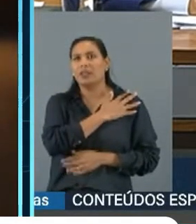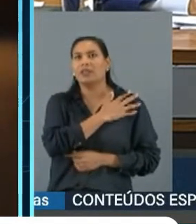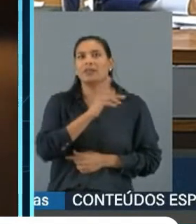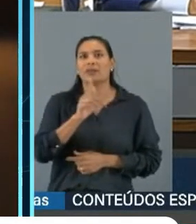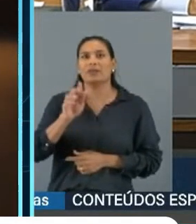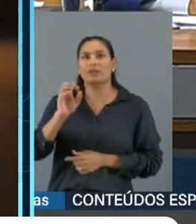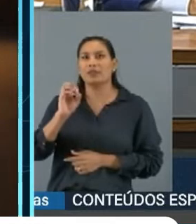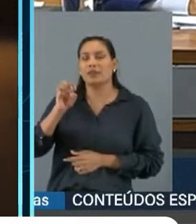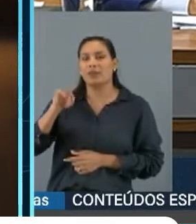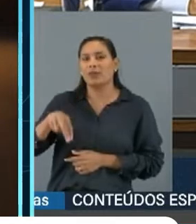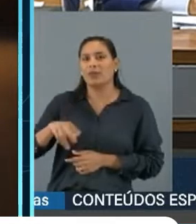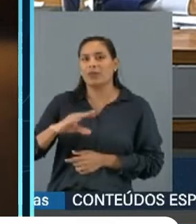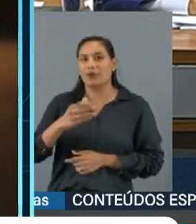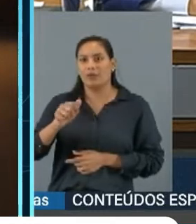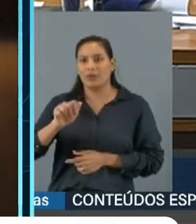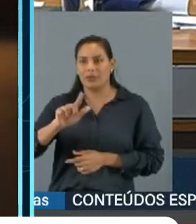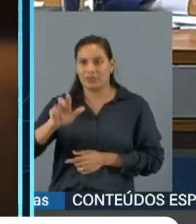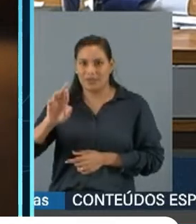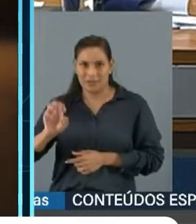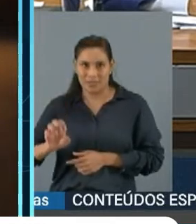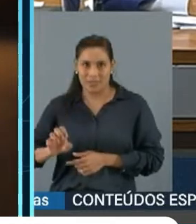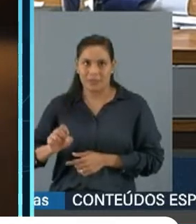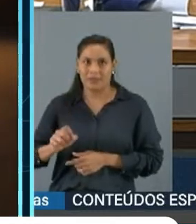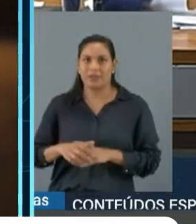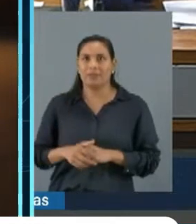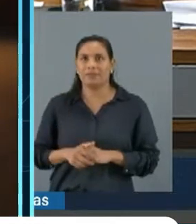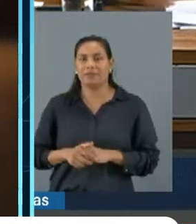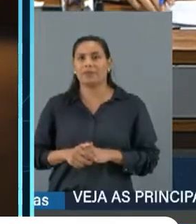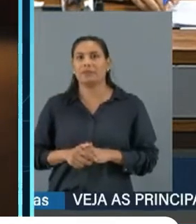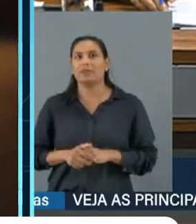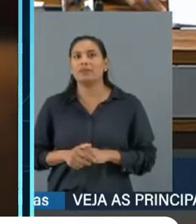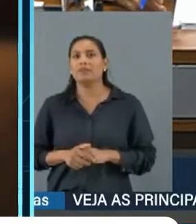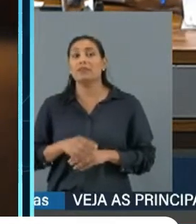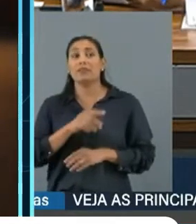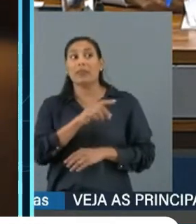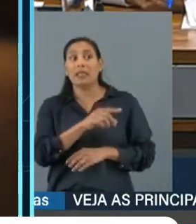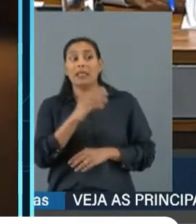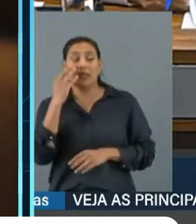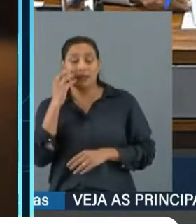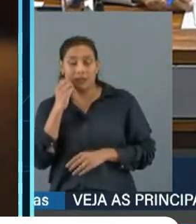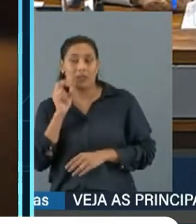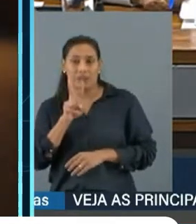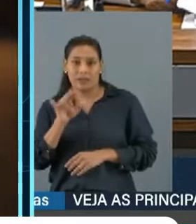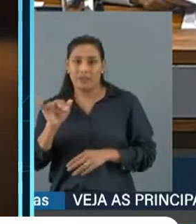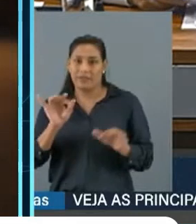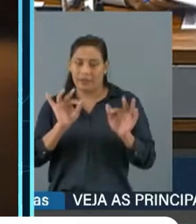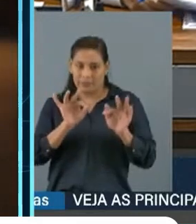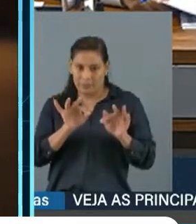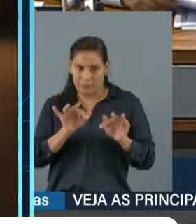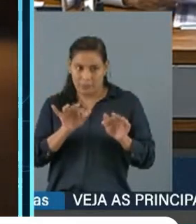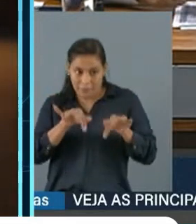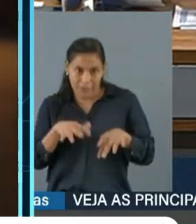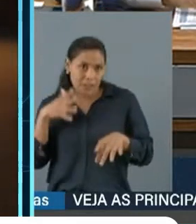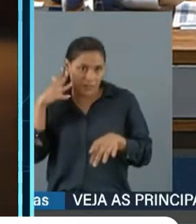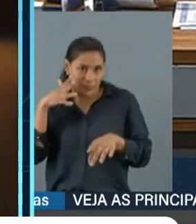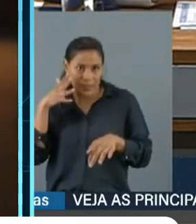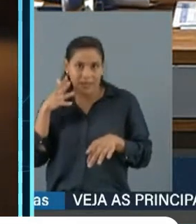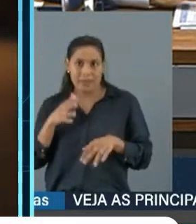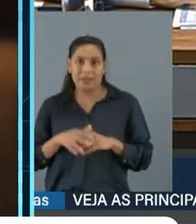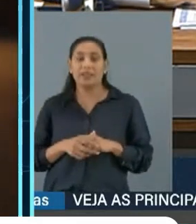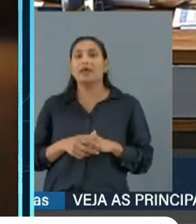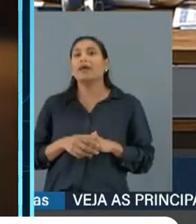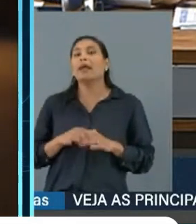Brasil, investigando, fazendo análise de pedido de impeachment. Tem mais de 60 engavetados na presidência do Senado. Então,